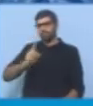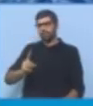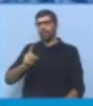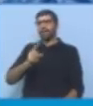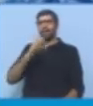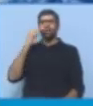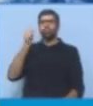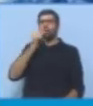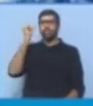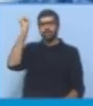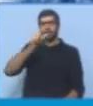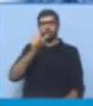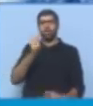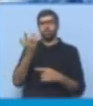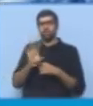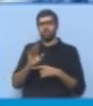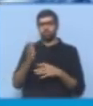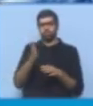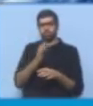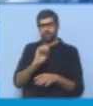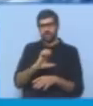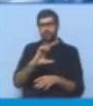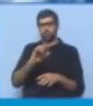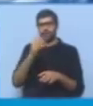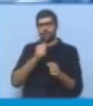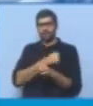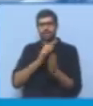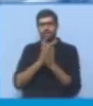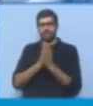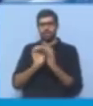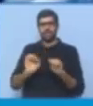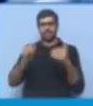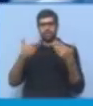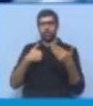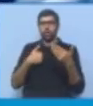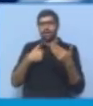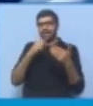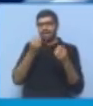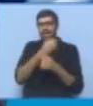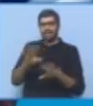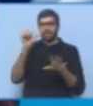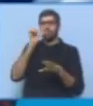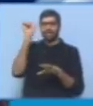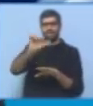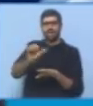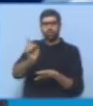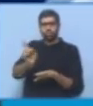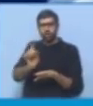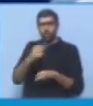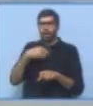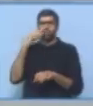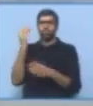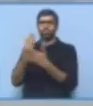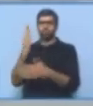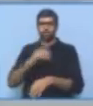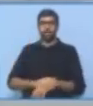se batizavam os adultos. Por exemplo, nos primeiros séculos da vida da Igreja só se batizavam adultos, não se batizavam crianças. Este domingo,